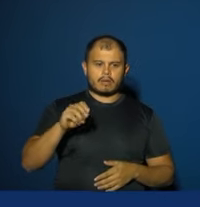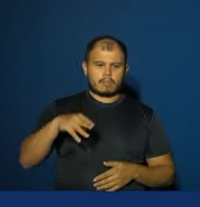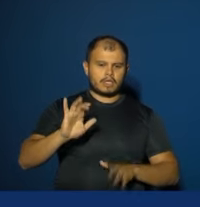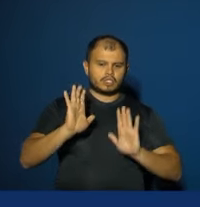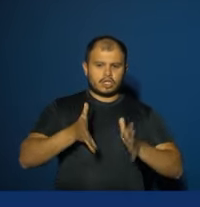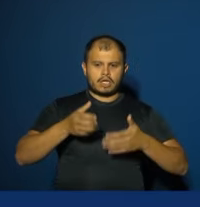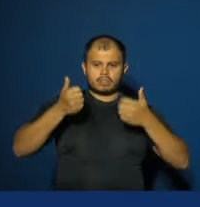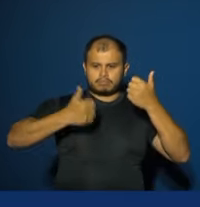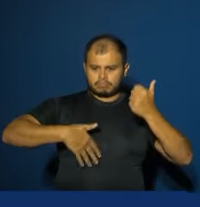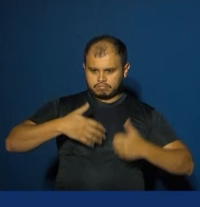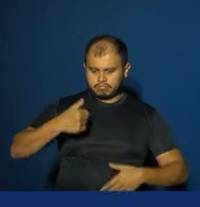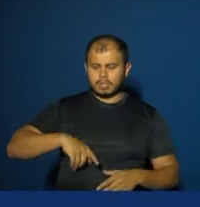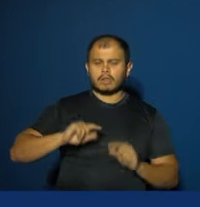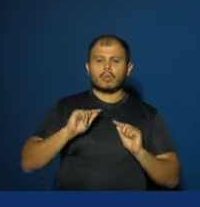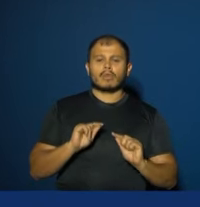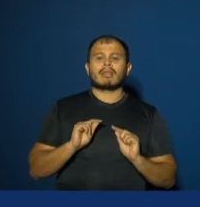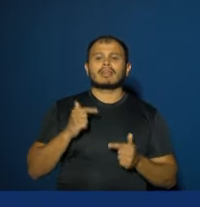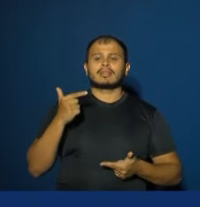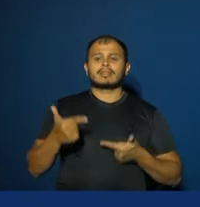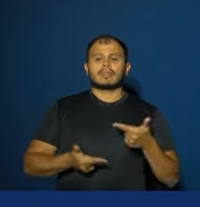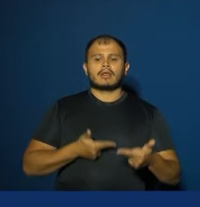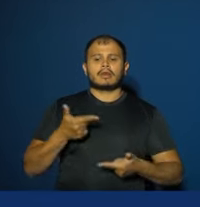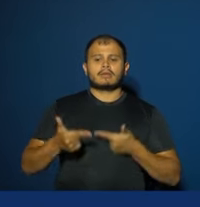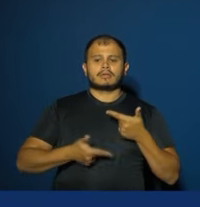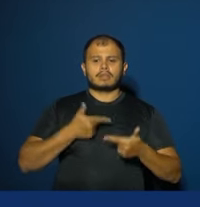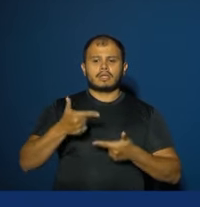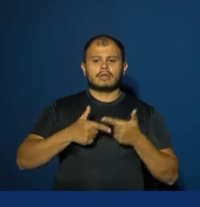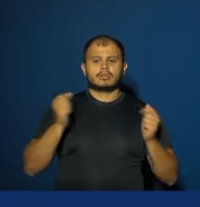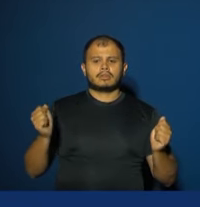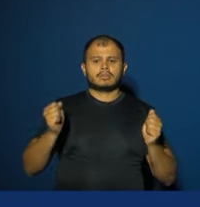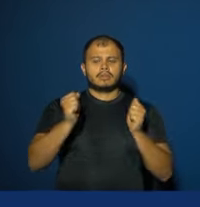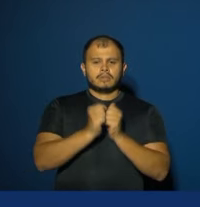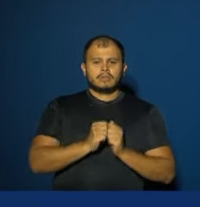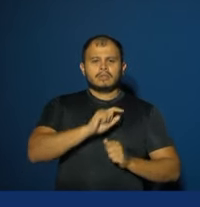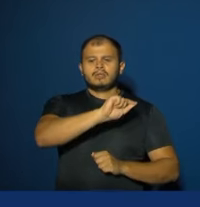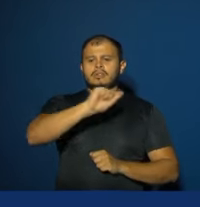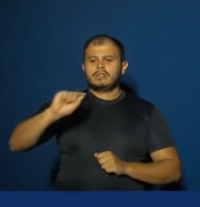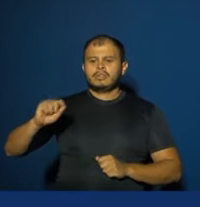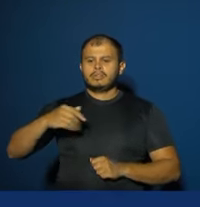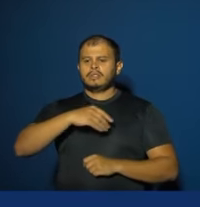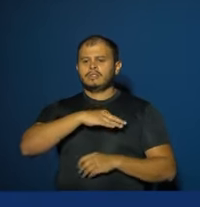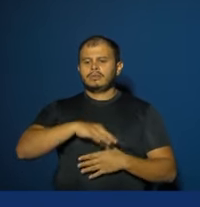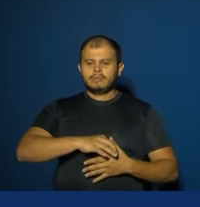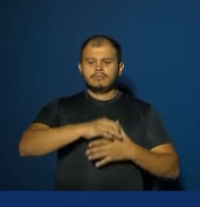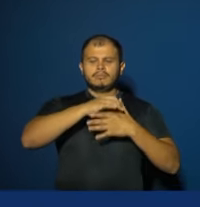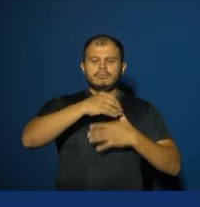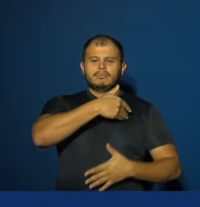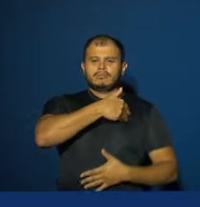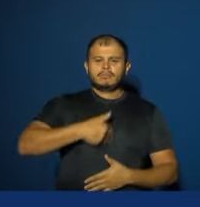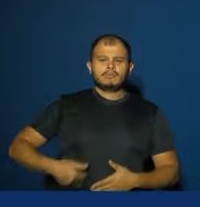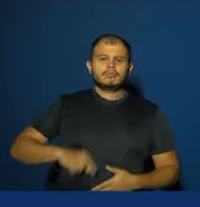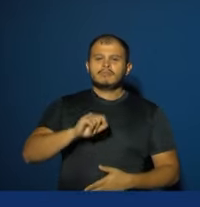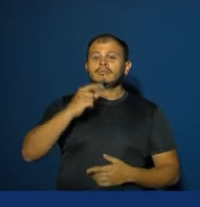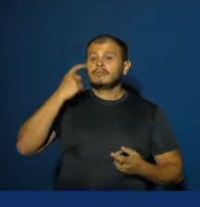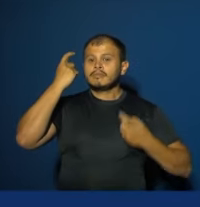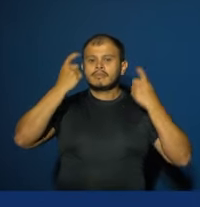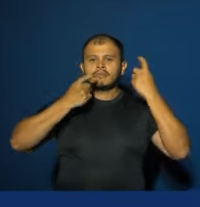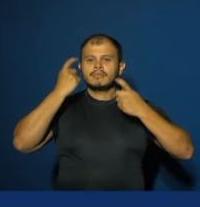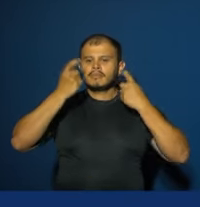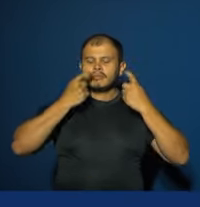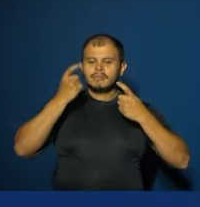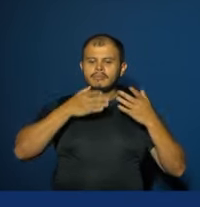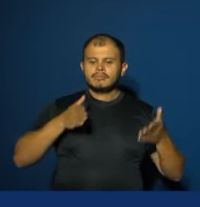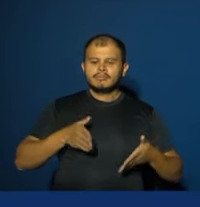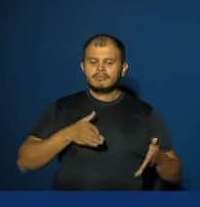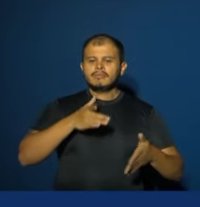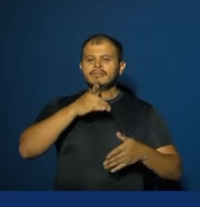é trabalhar eh com a nível da das autoridades porque quem se preocupa com o esgoto né não é a população